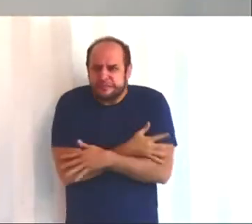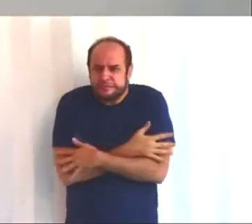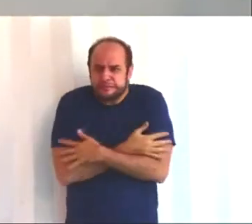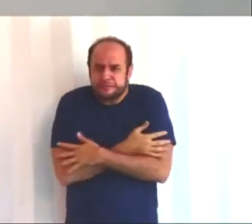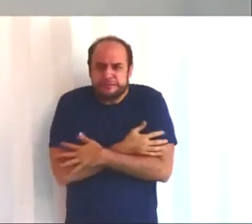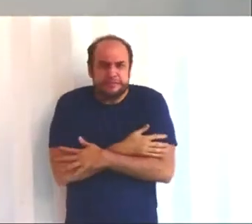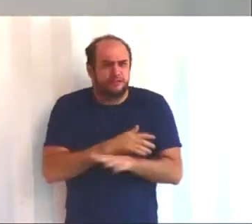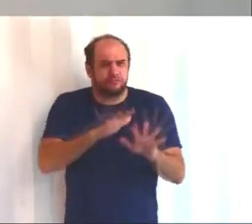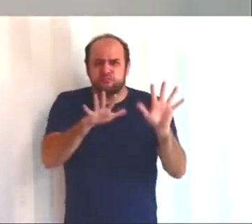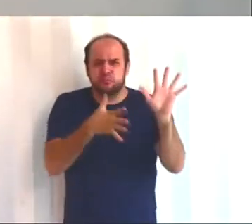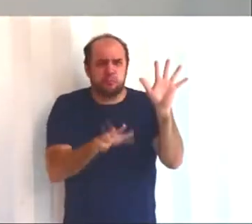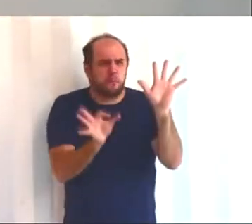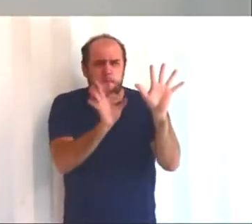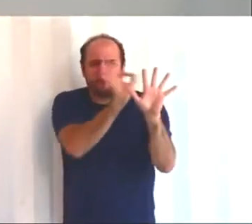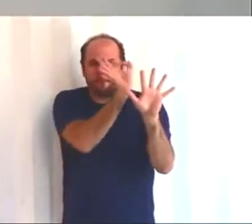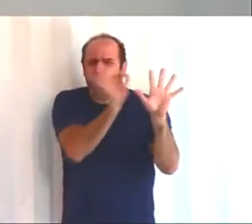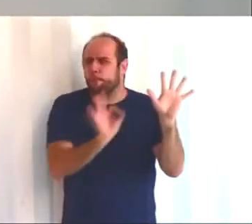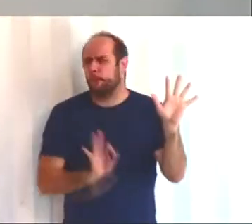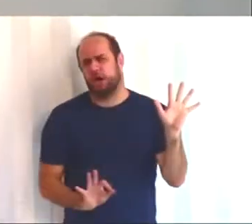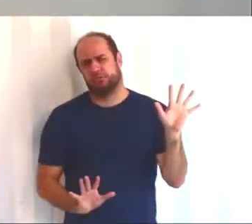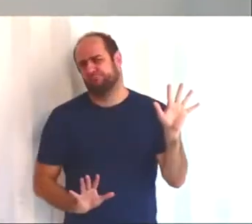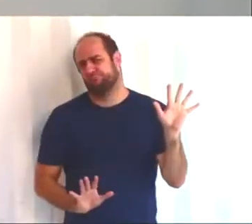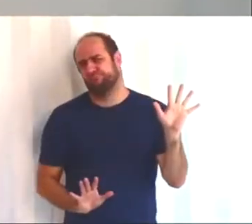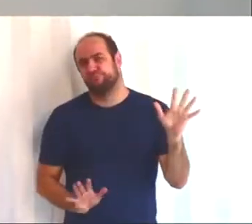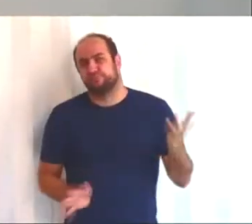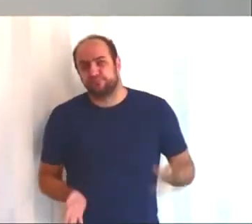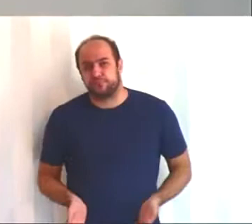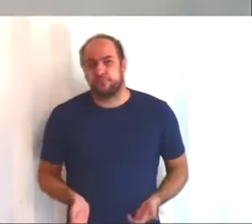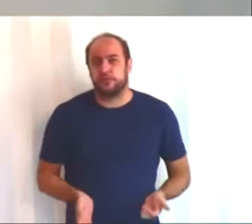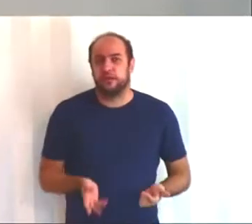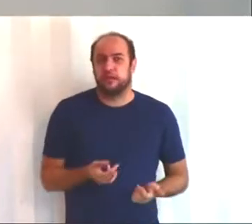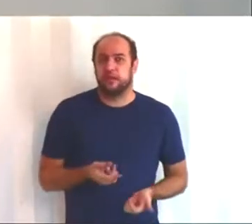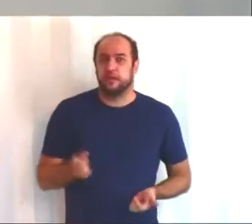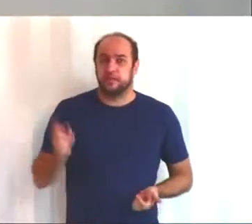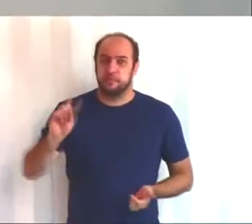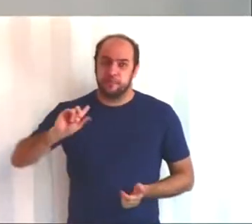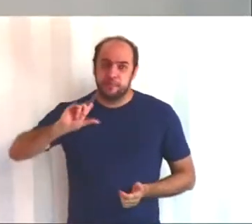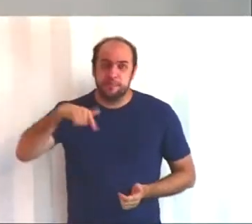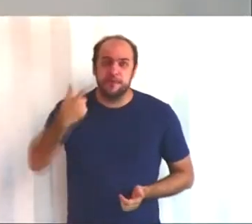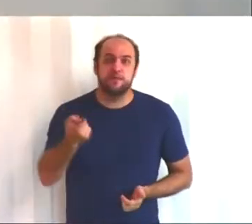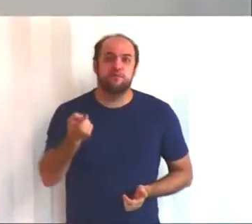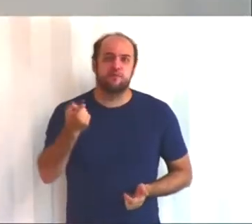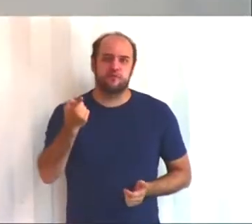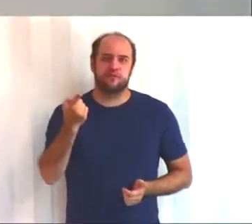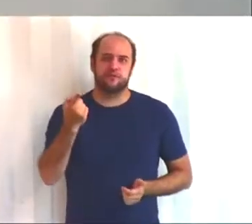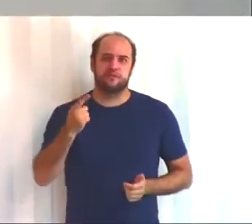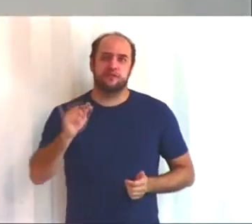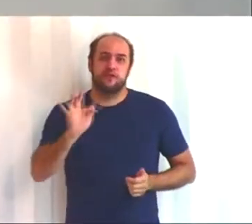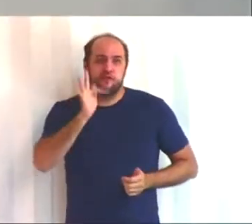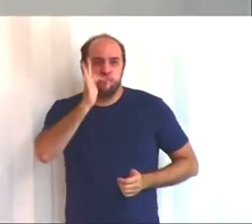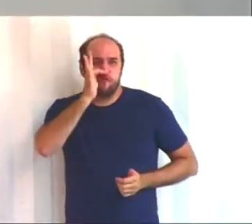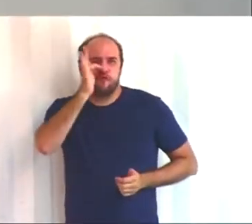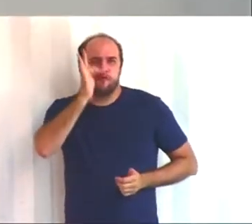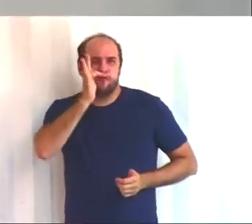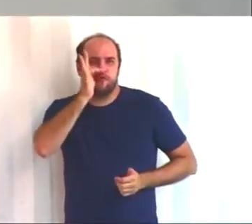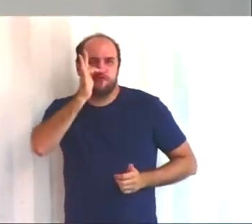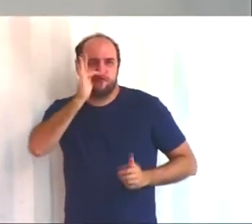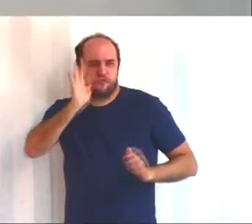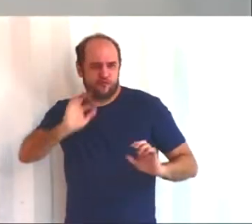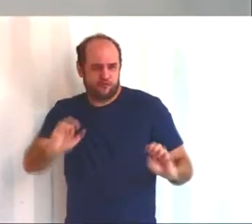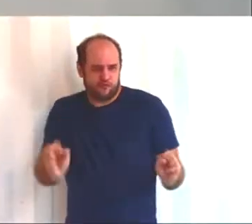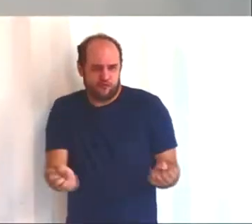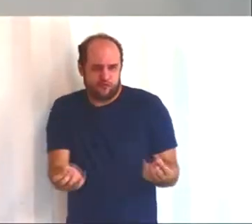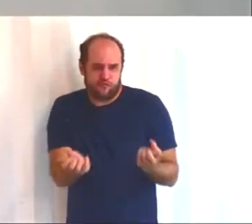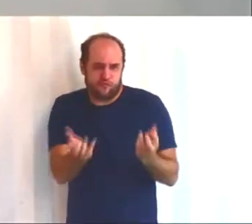não sobra muita coisa. E então, quando vem a primavera, começa a